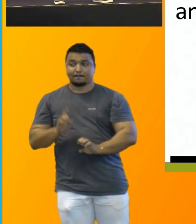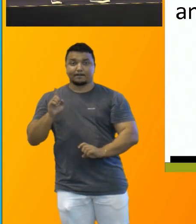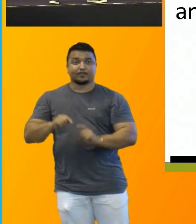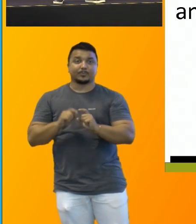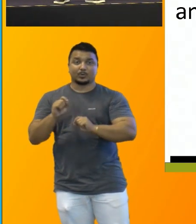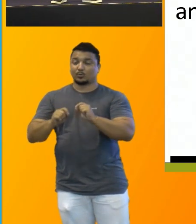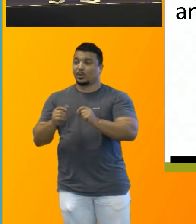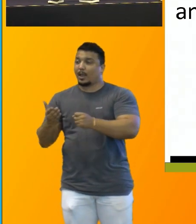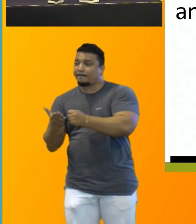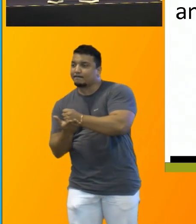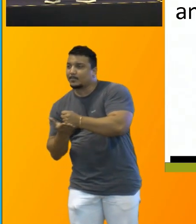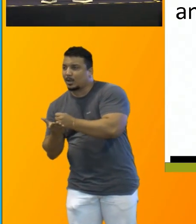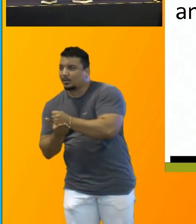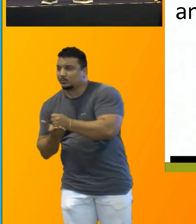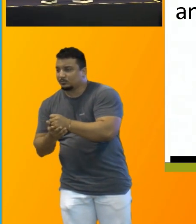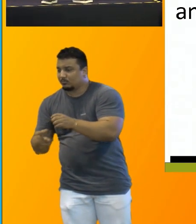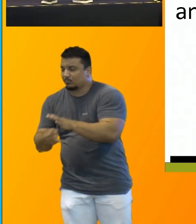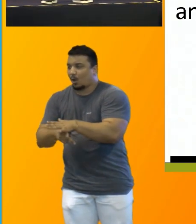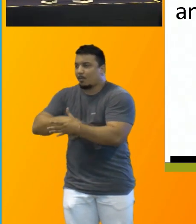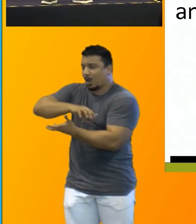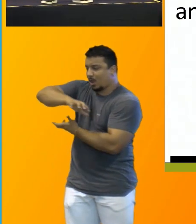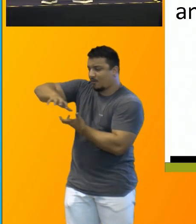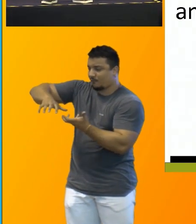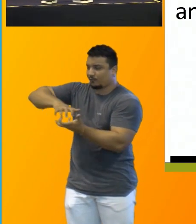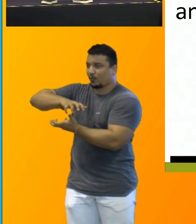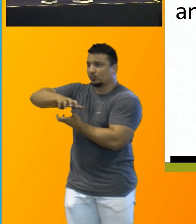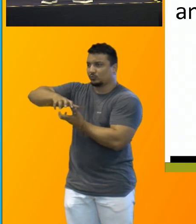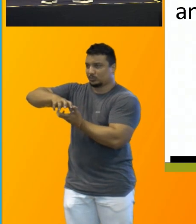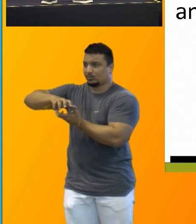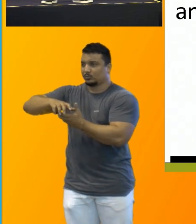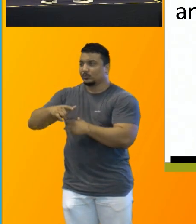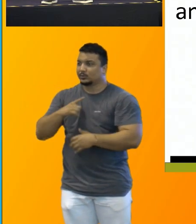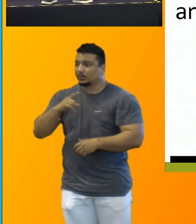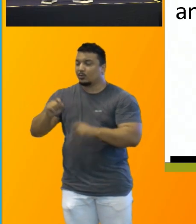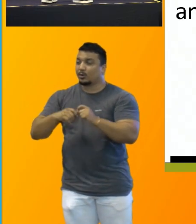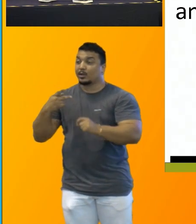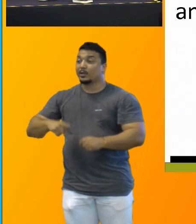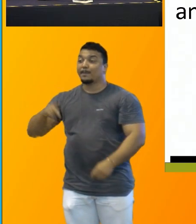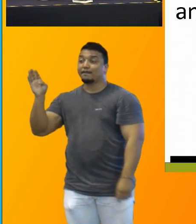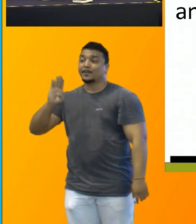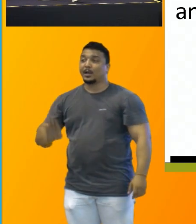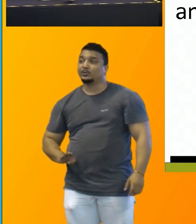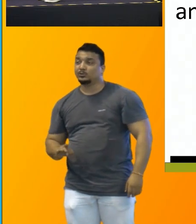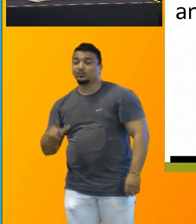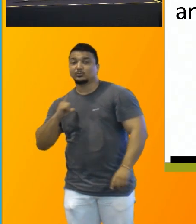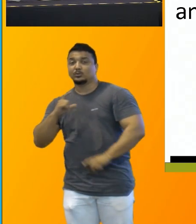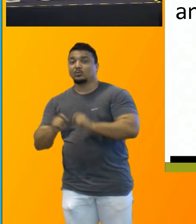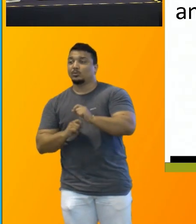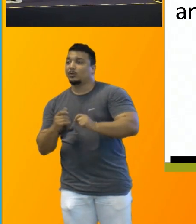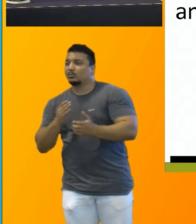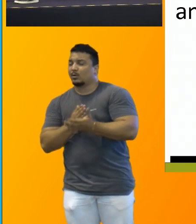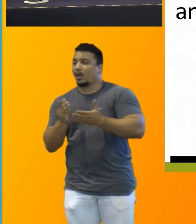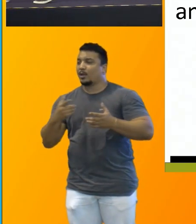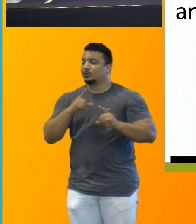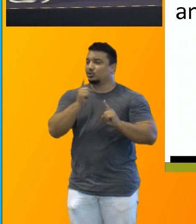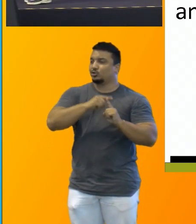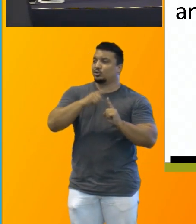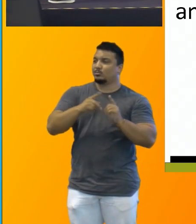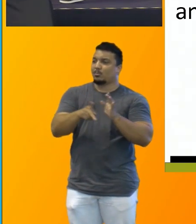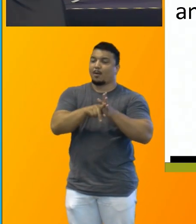é a base. A história do Brasil, ela foi alicerçada no modelo econômico